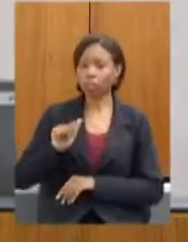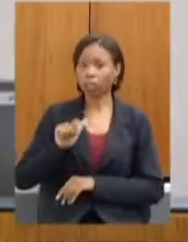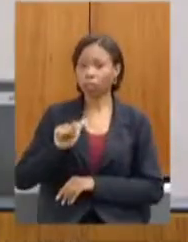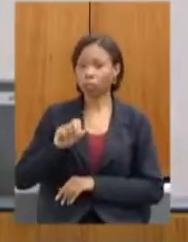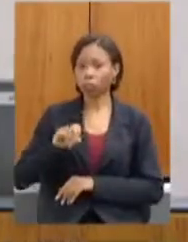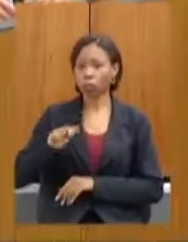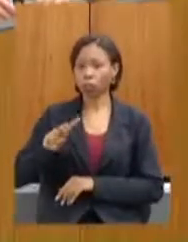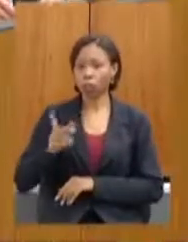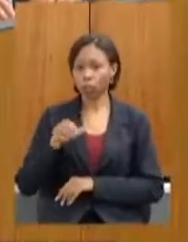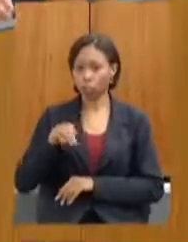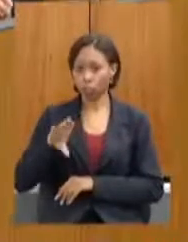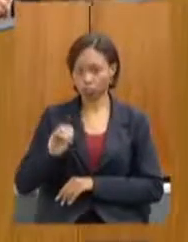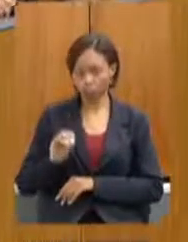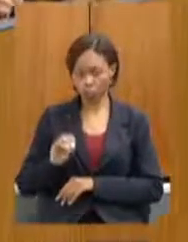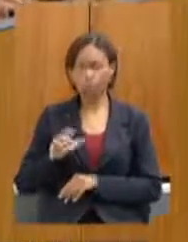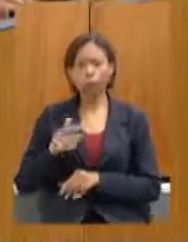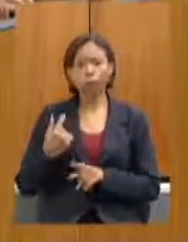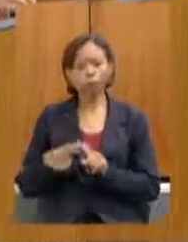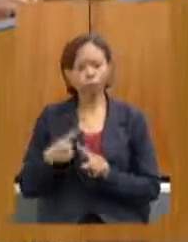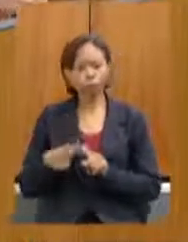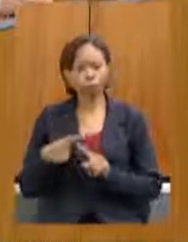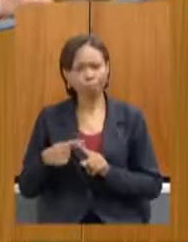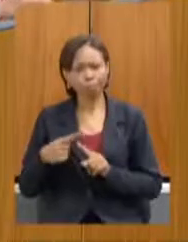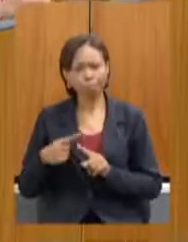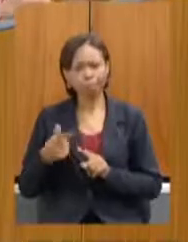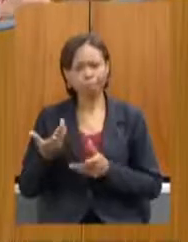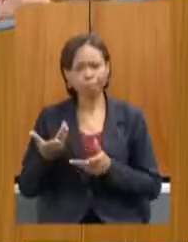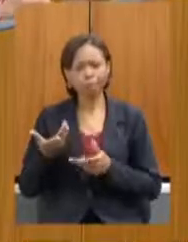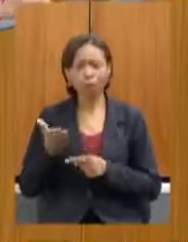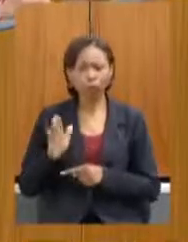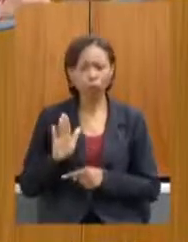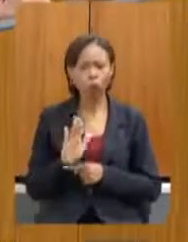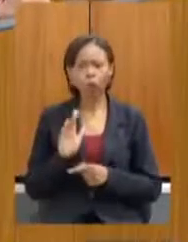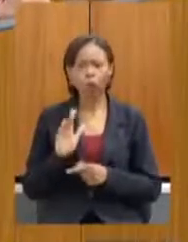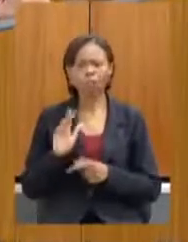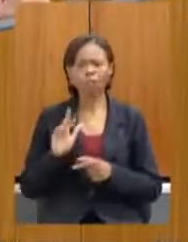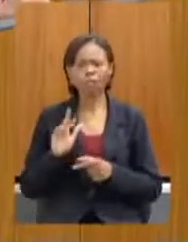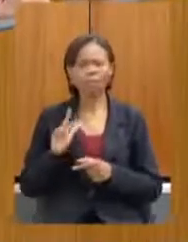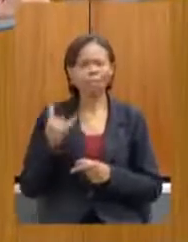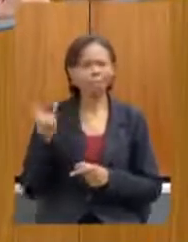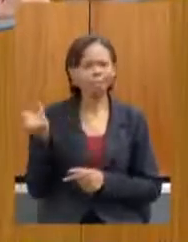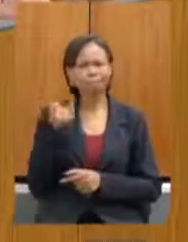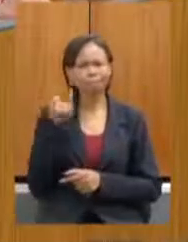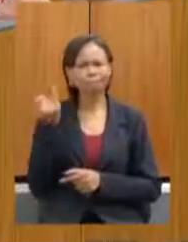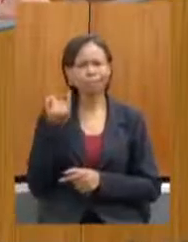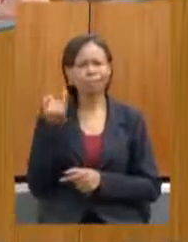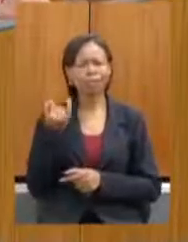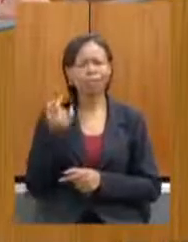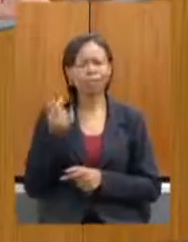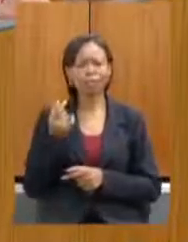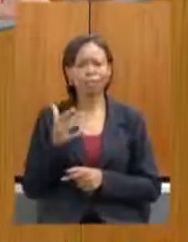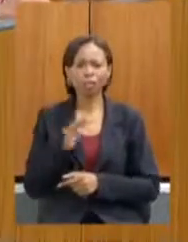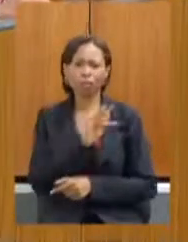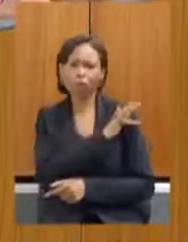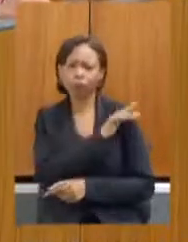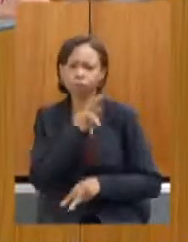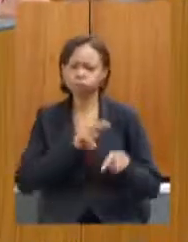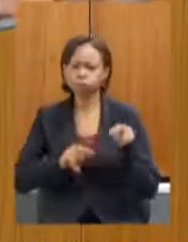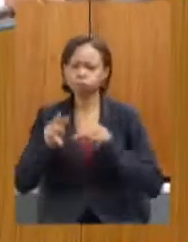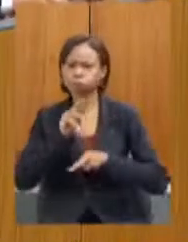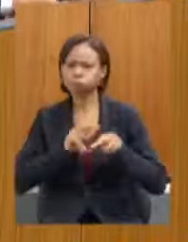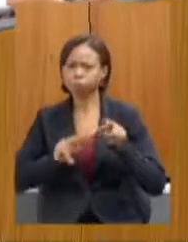Patrus por ter introduzido Este mecanismo fundamental para o processo de fiscalização